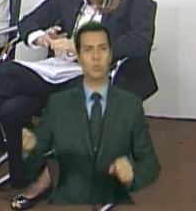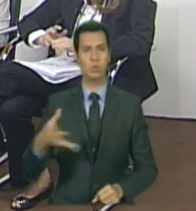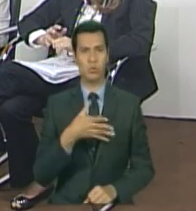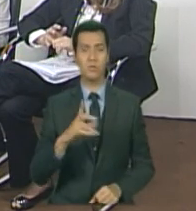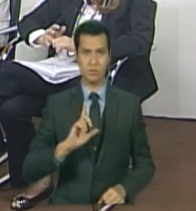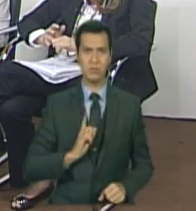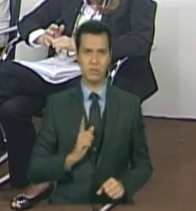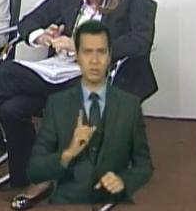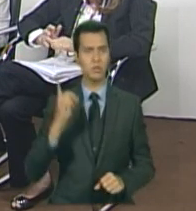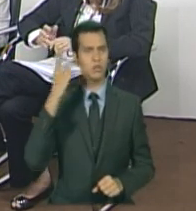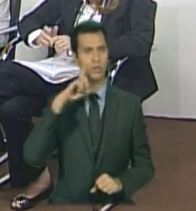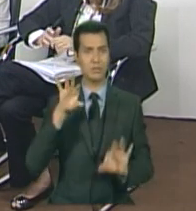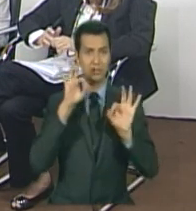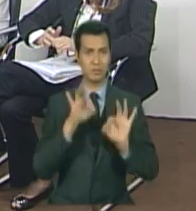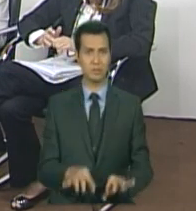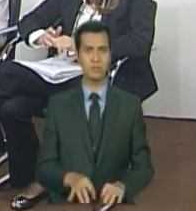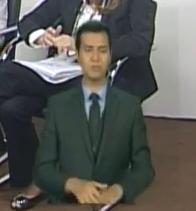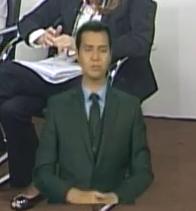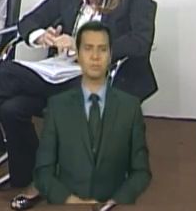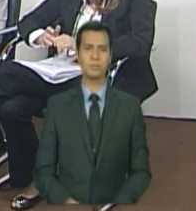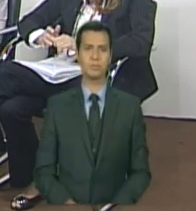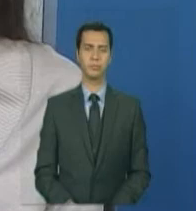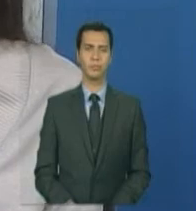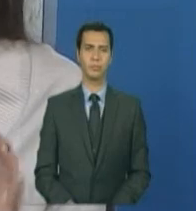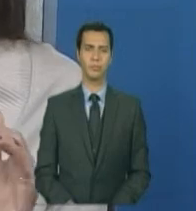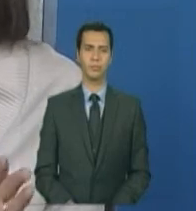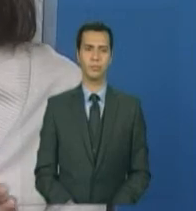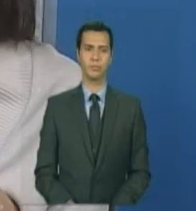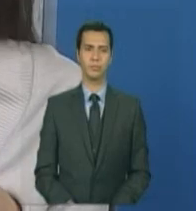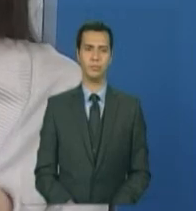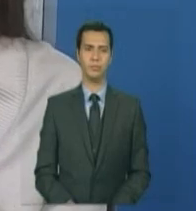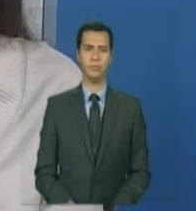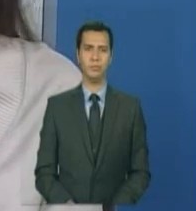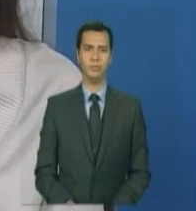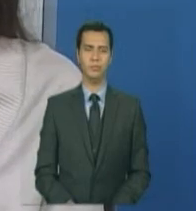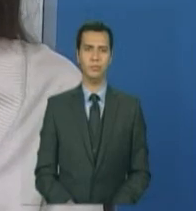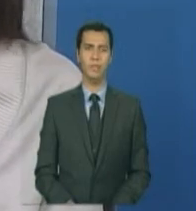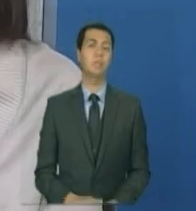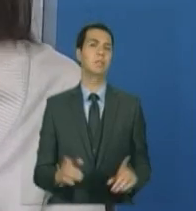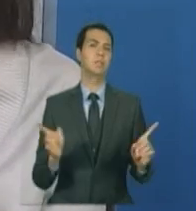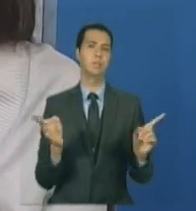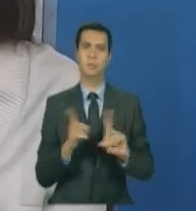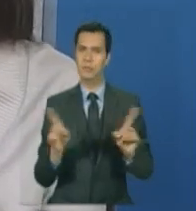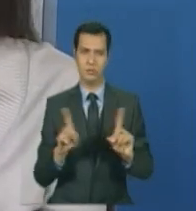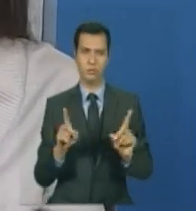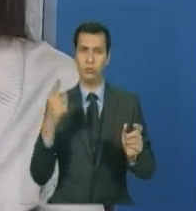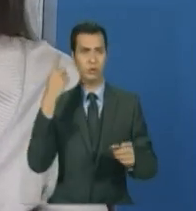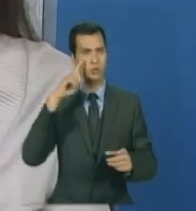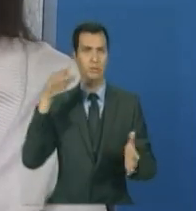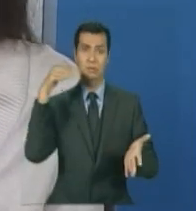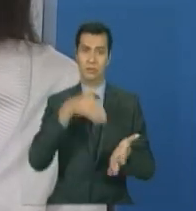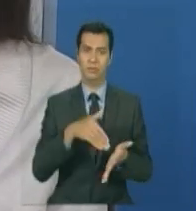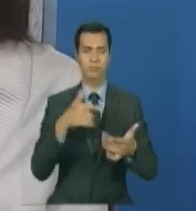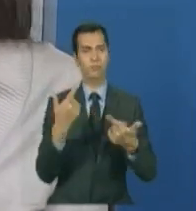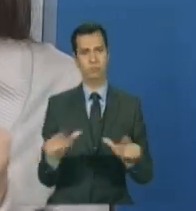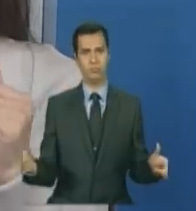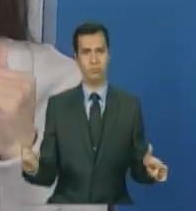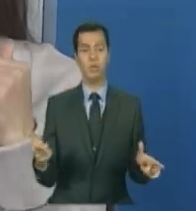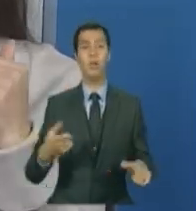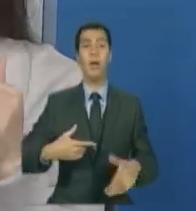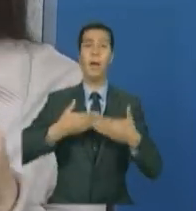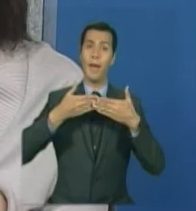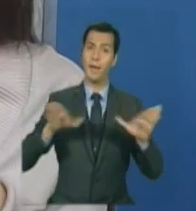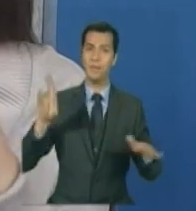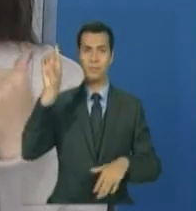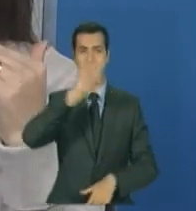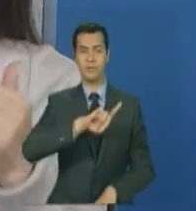período fixo, determinado? Não, ele não tem um período determinado. Ele foi aberto em 22 de julho, quando a gente enviou os primeiros e-mails. Nós